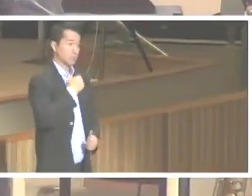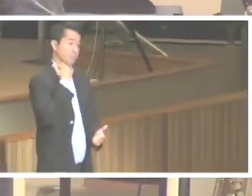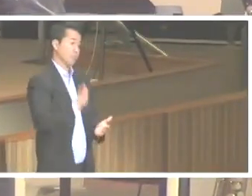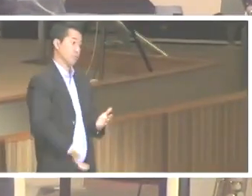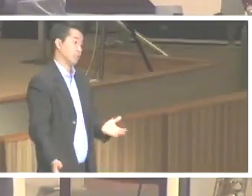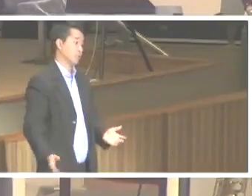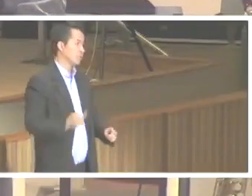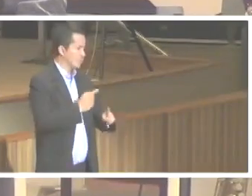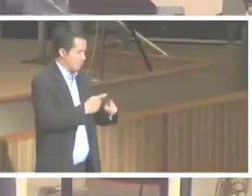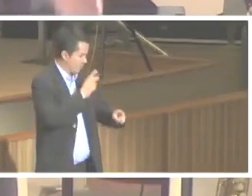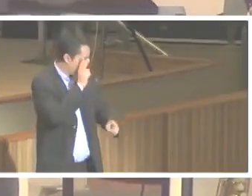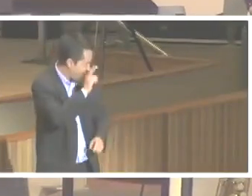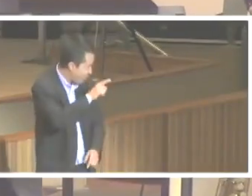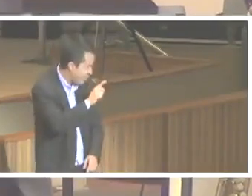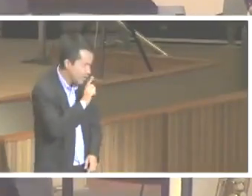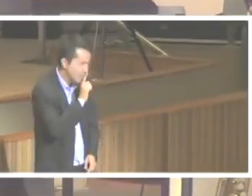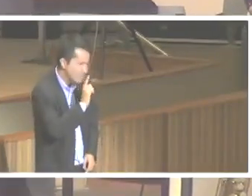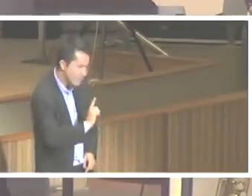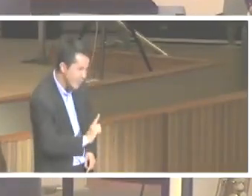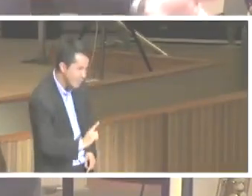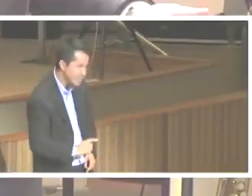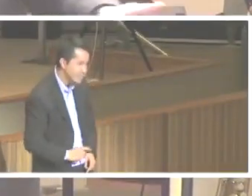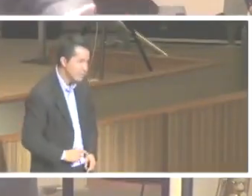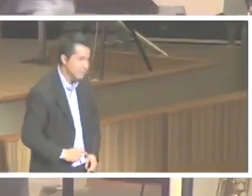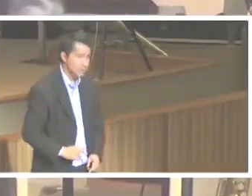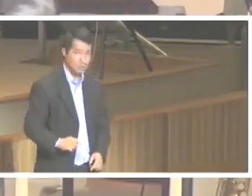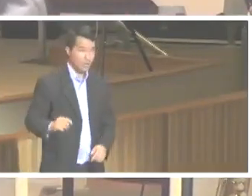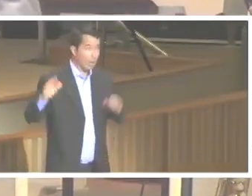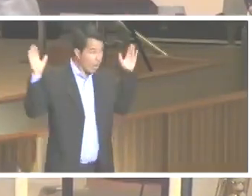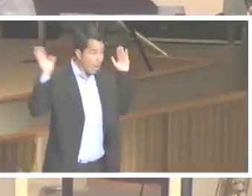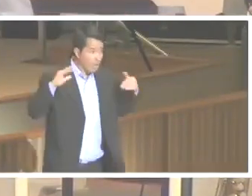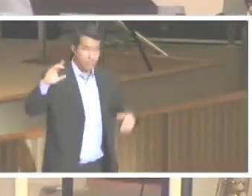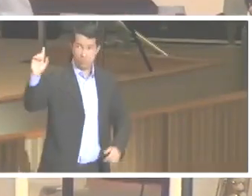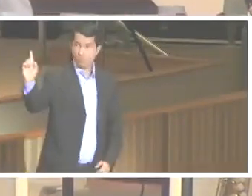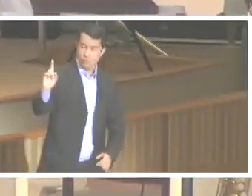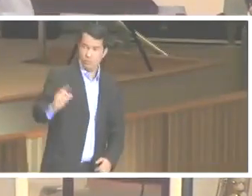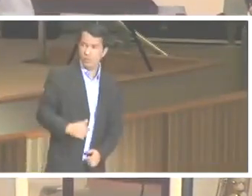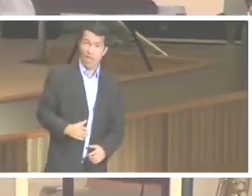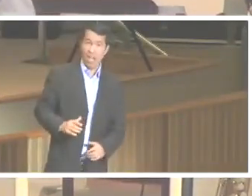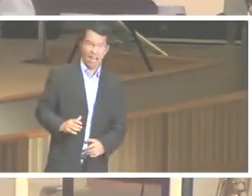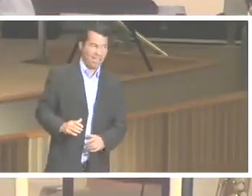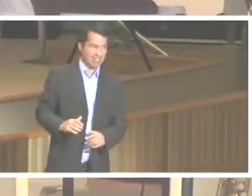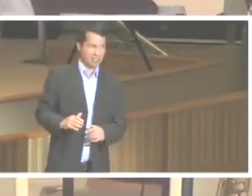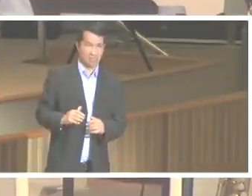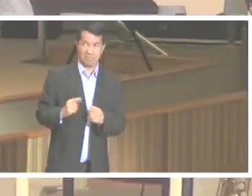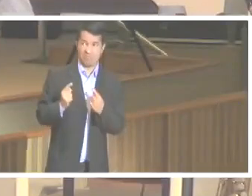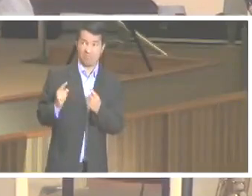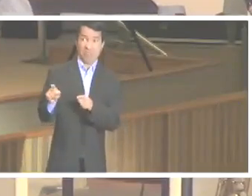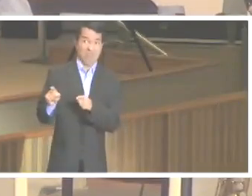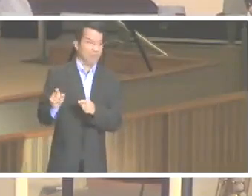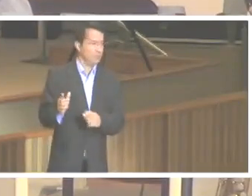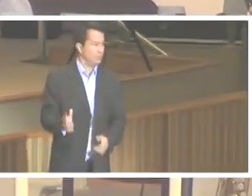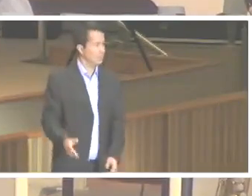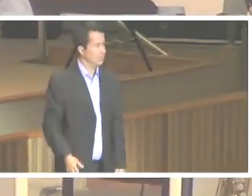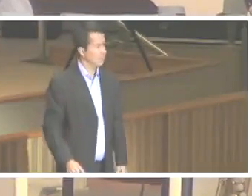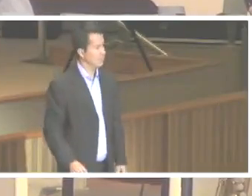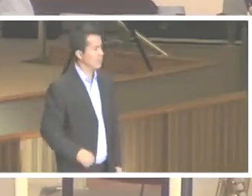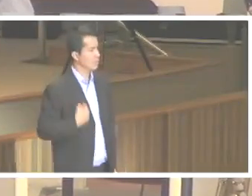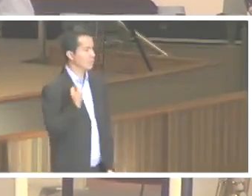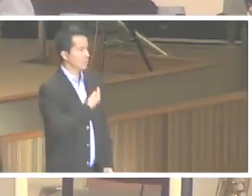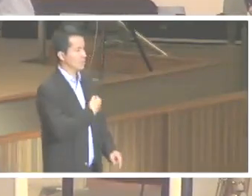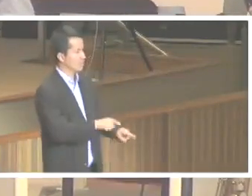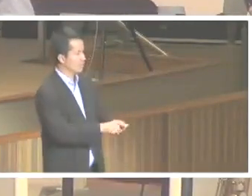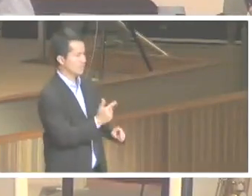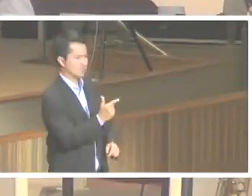perdeu a perspectiva da realidade de um anjo do lado dele e aí nós perdemos a paz